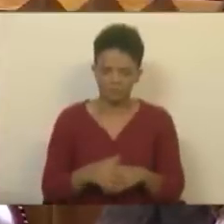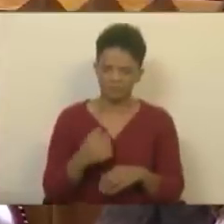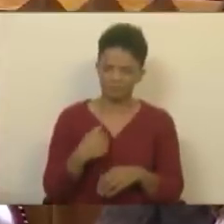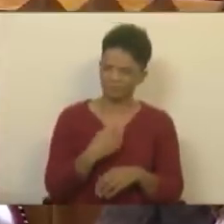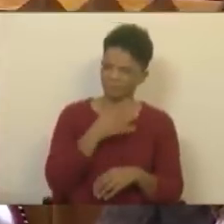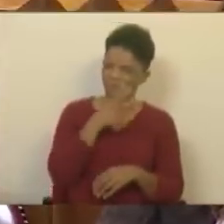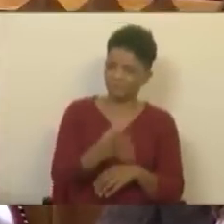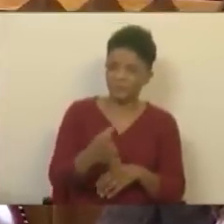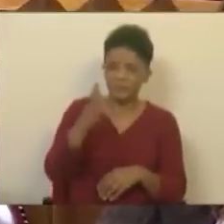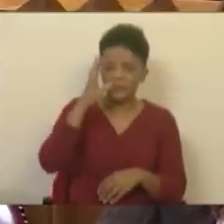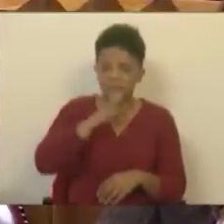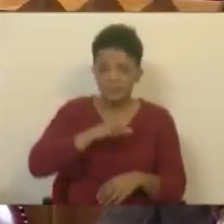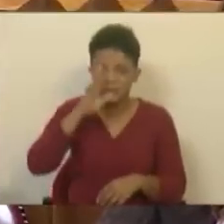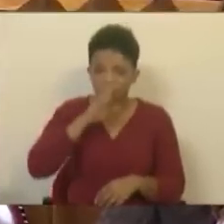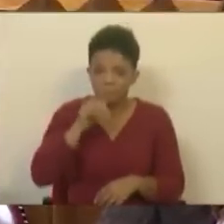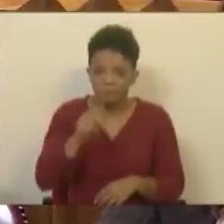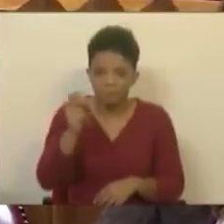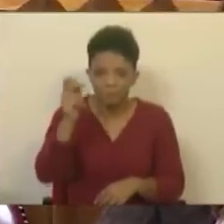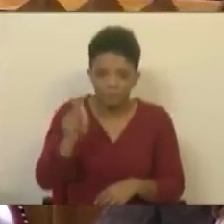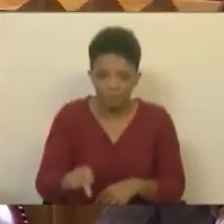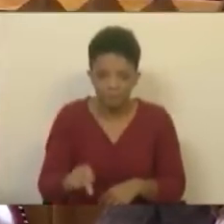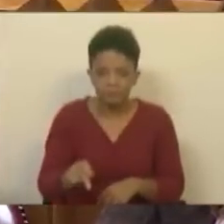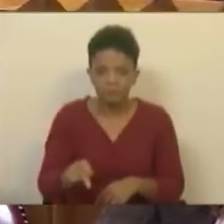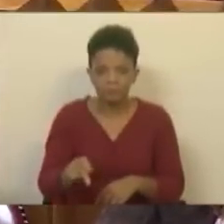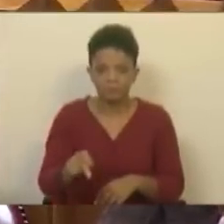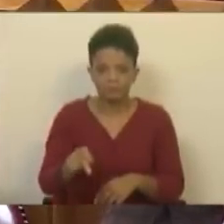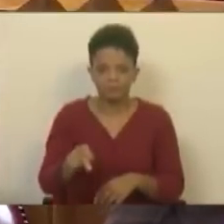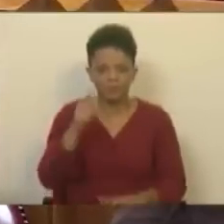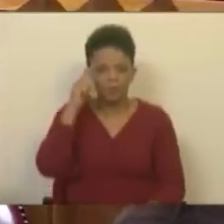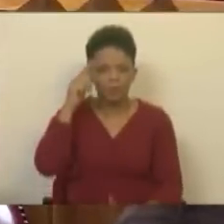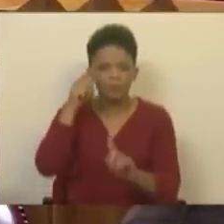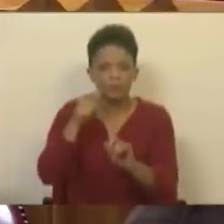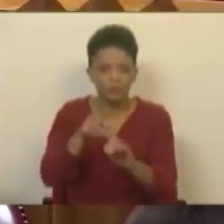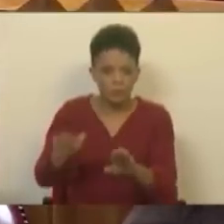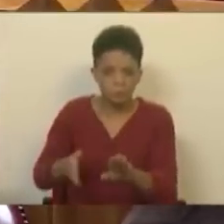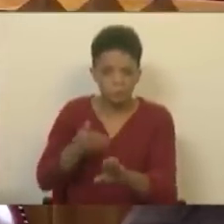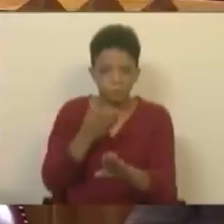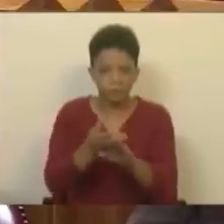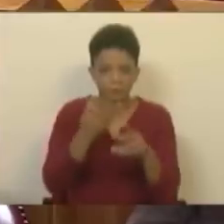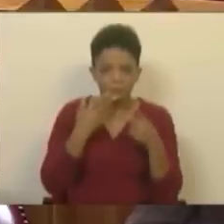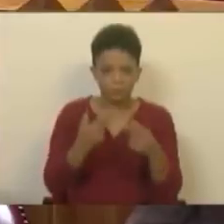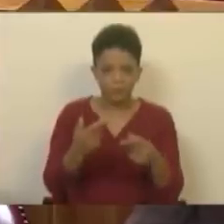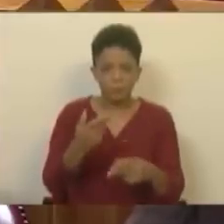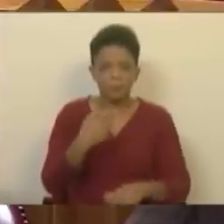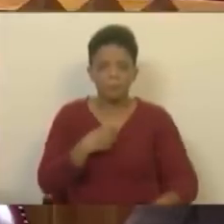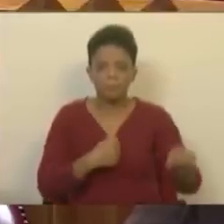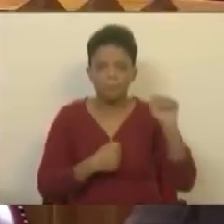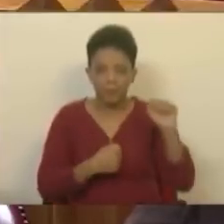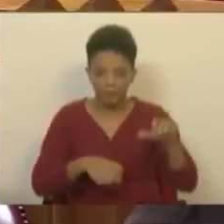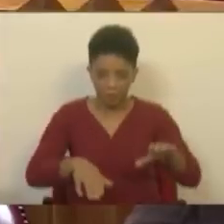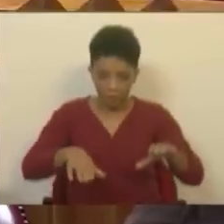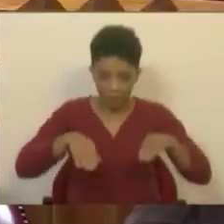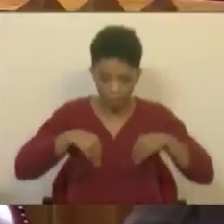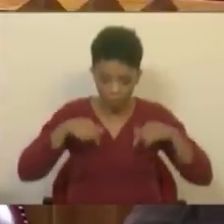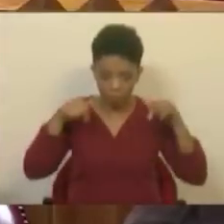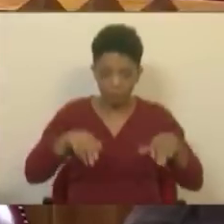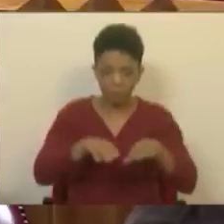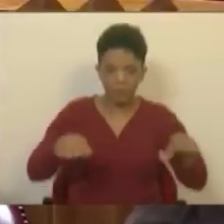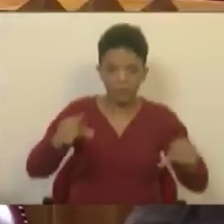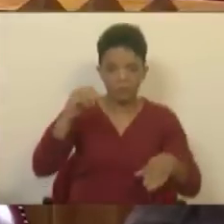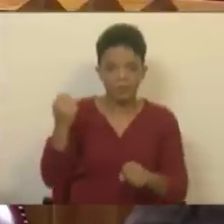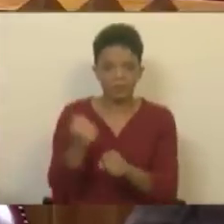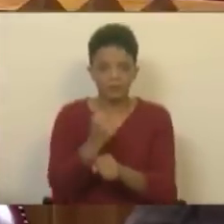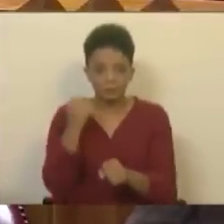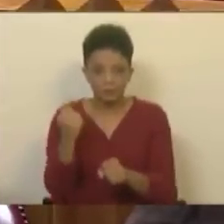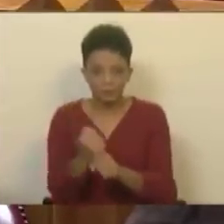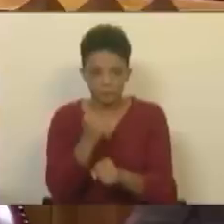eu devo dizer que se esse foi o motivo da missão censura o partido socialista assume perante a mesa e os